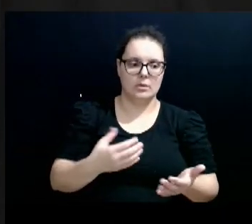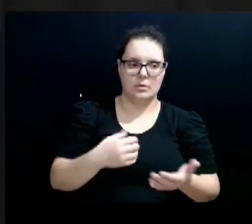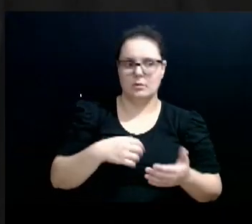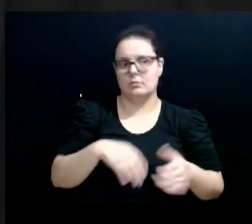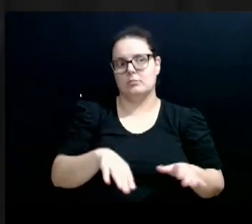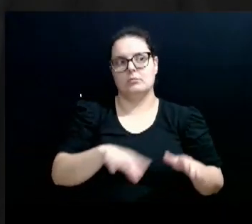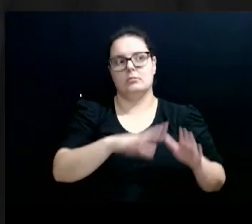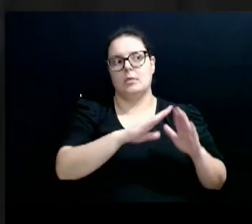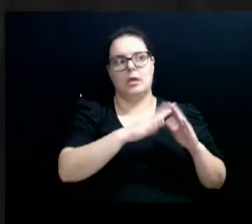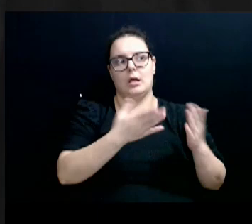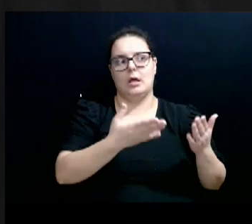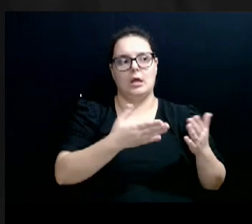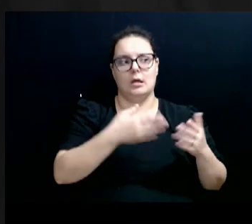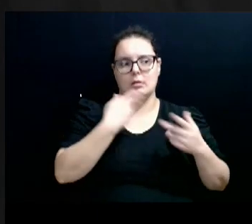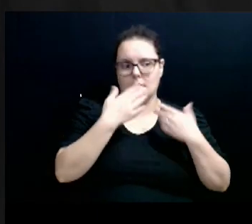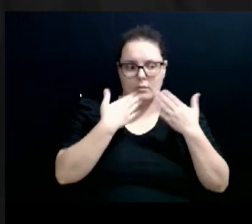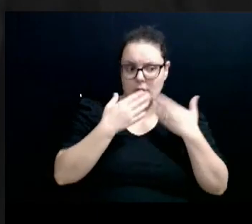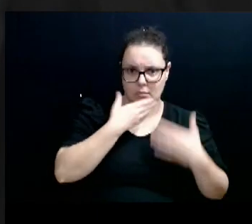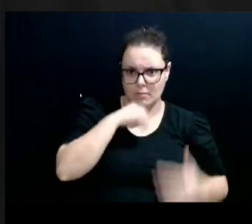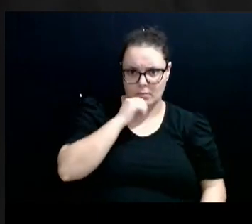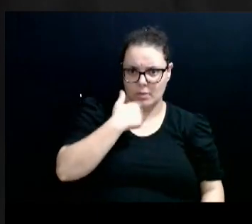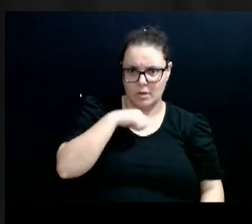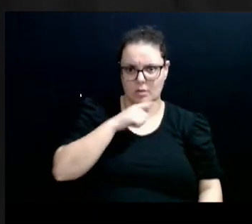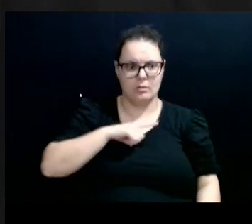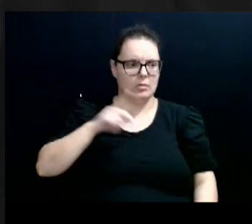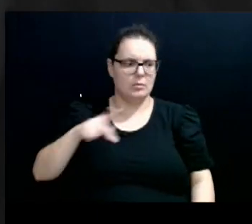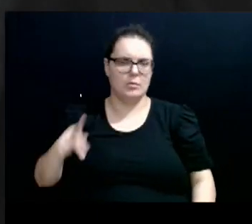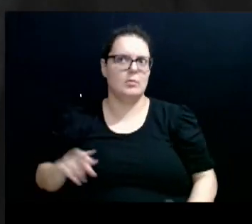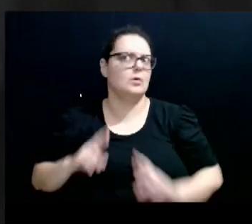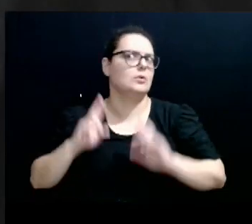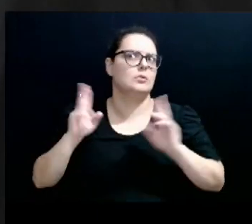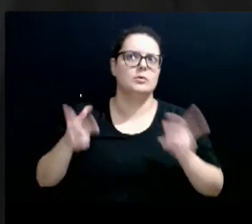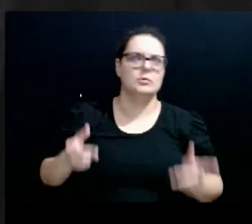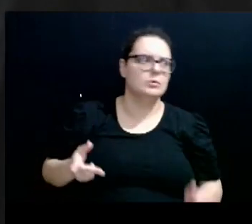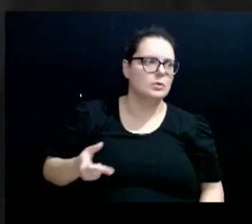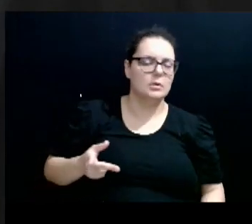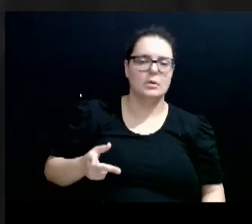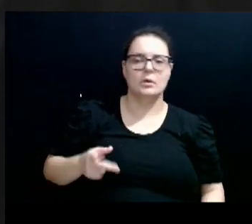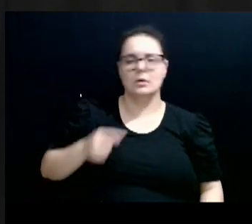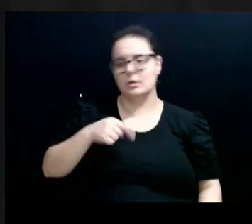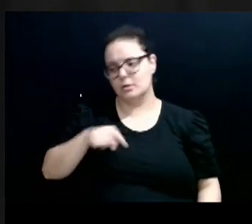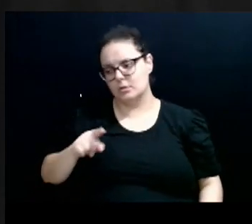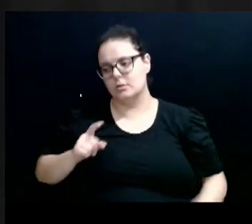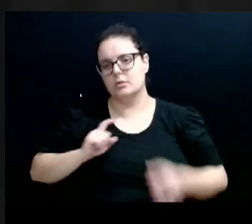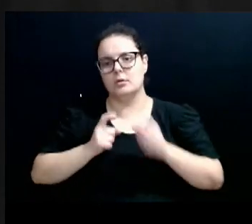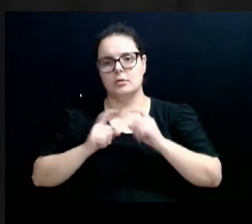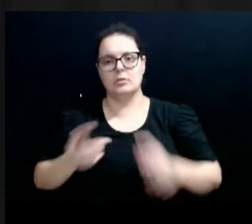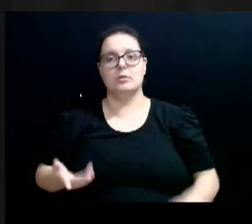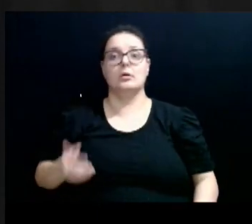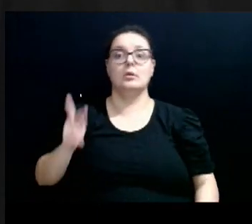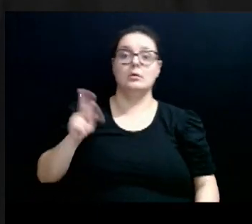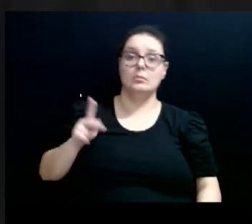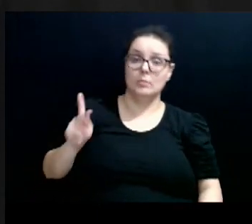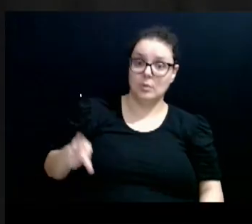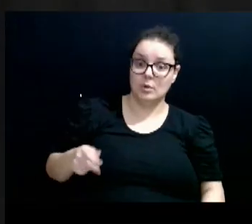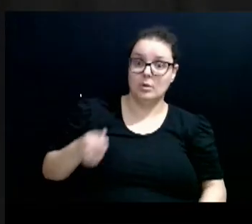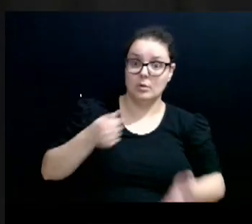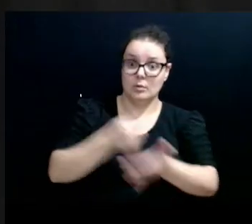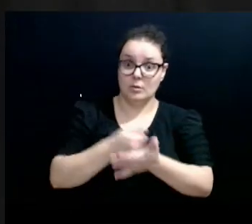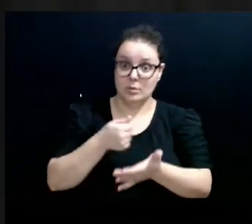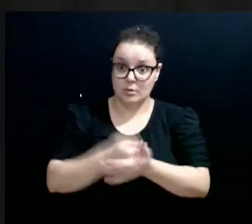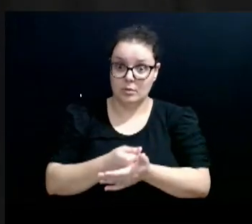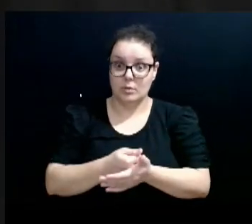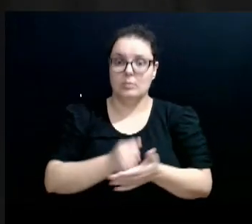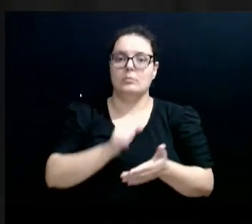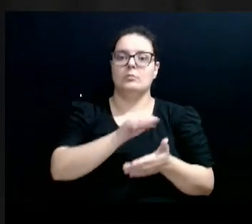papapá. E aí os pais chegavam no dia da reunião dos pais, eles iam e falavam. Outra coisa, era um professor que exigia dever. Eu ligava para o aluno,